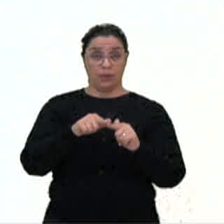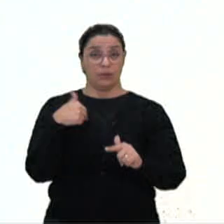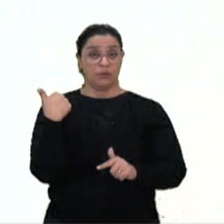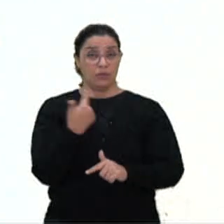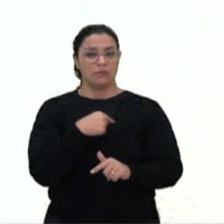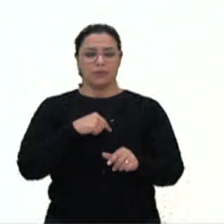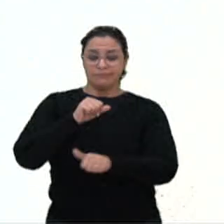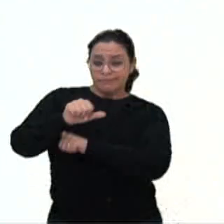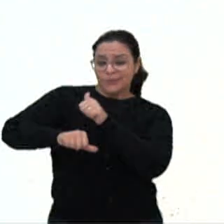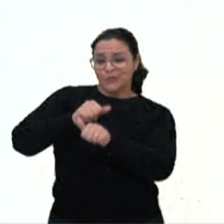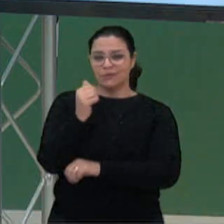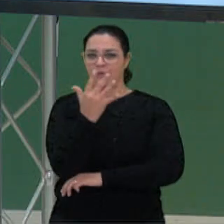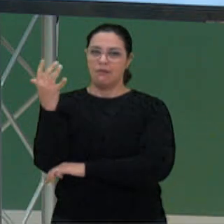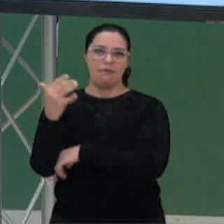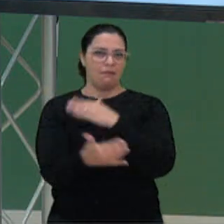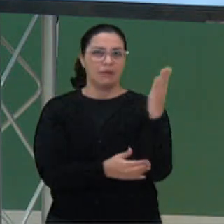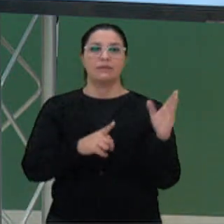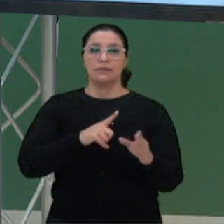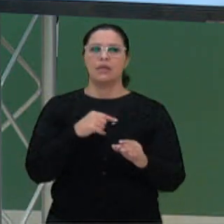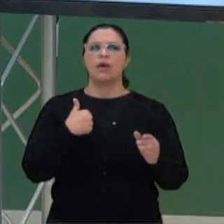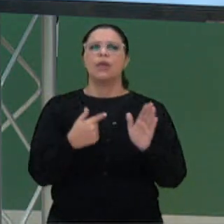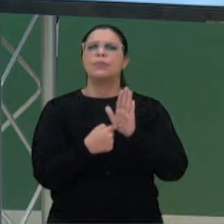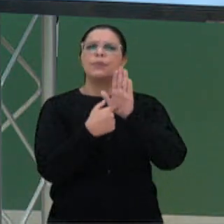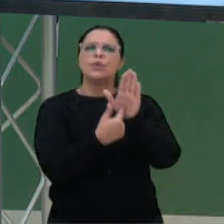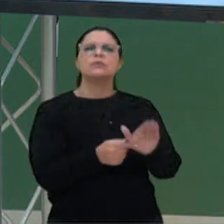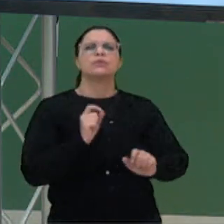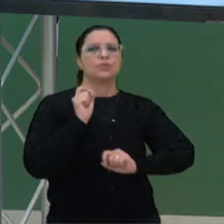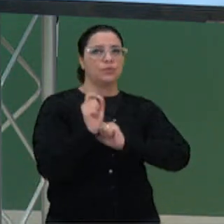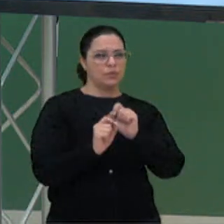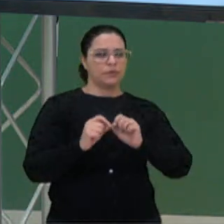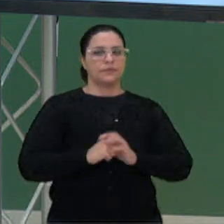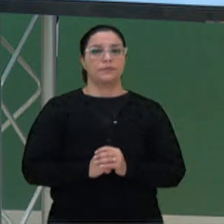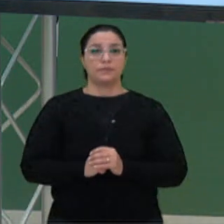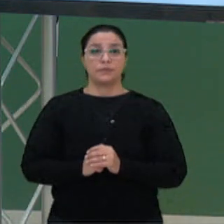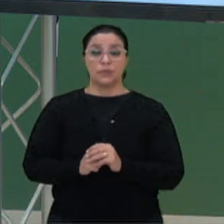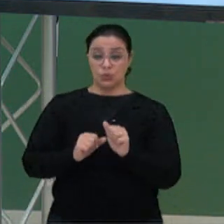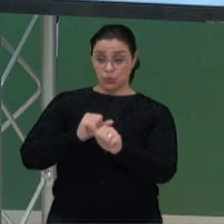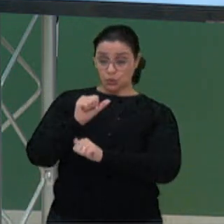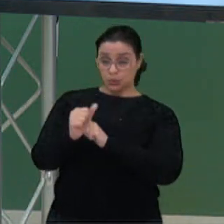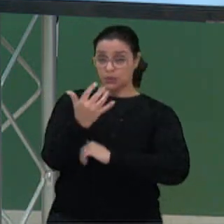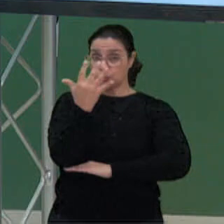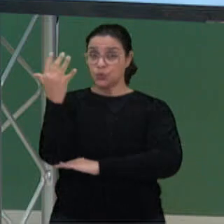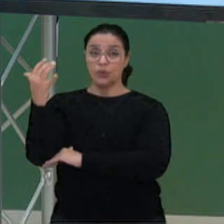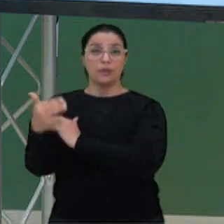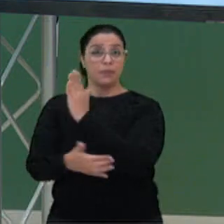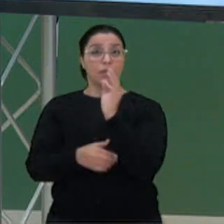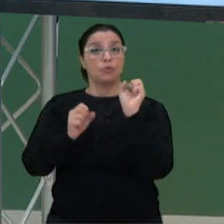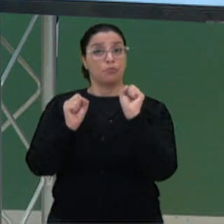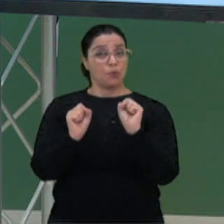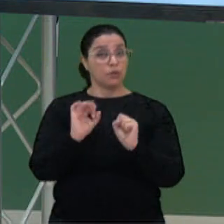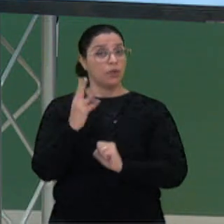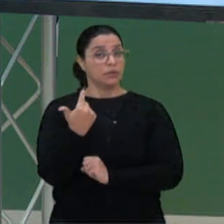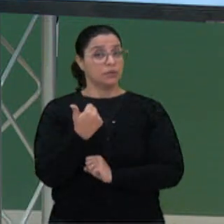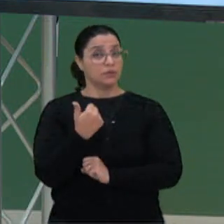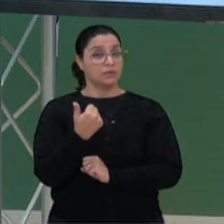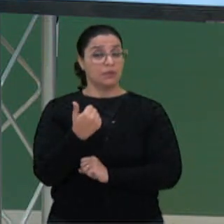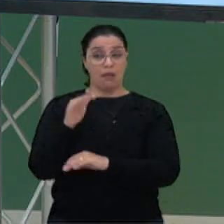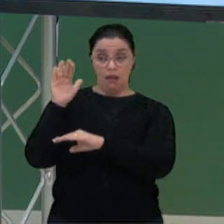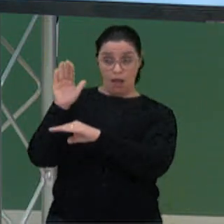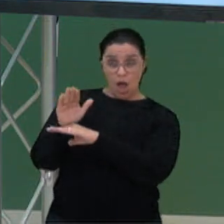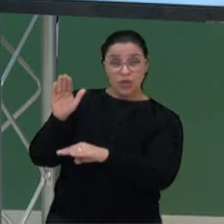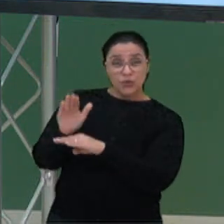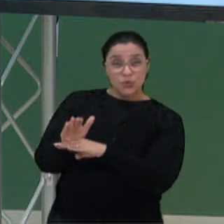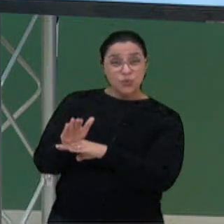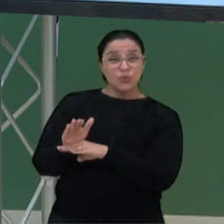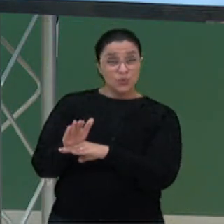vamos ter mudanças no meio natural. Eu coloquei aqui que a mudança no meio ambiente pode ser desfavorável ou